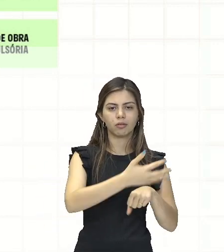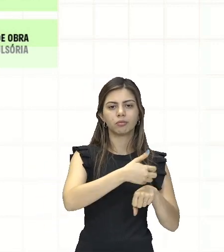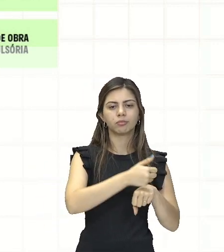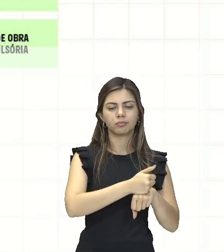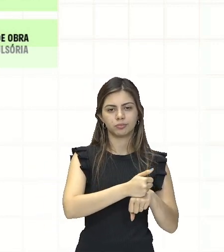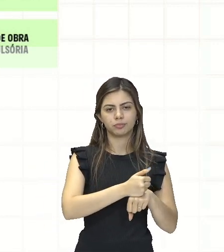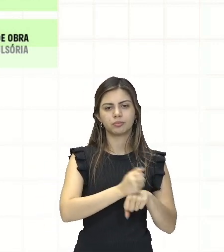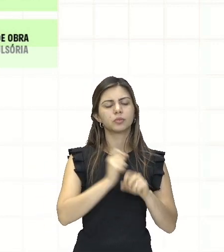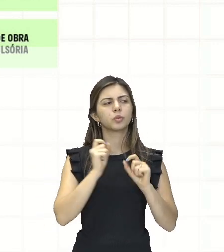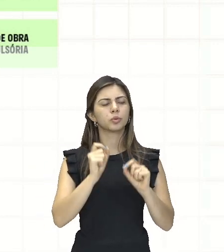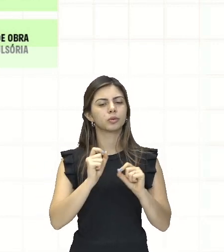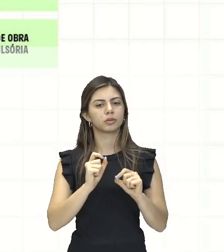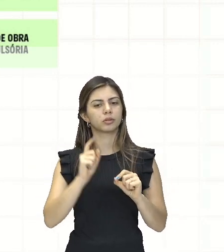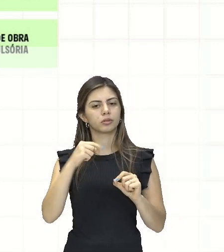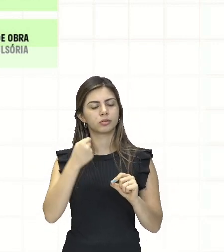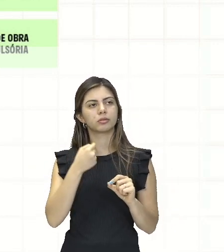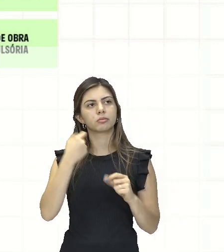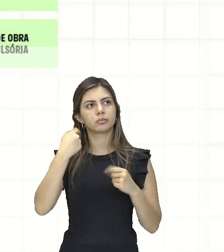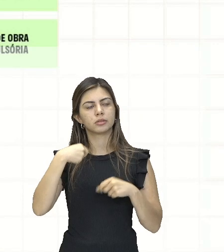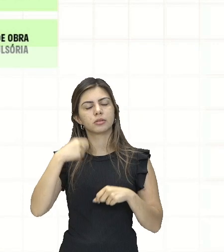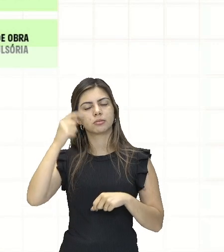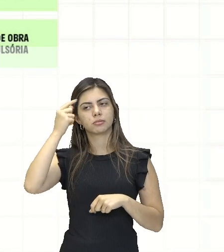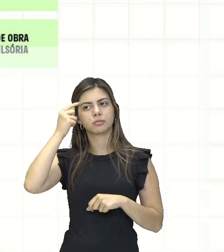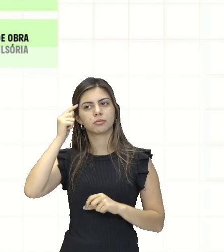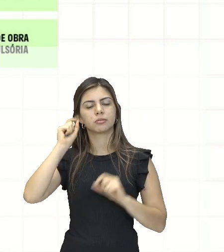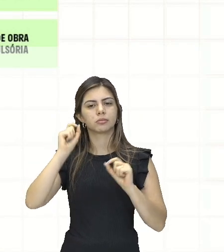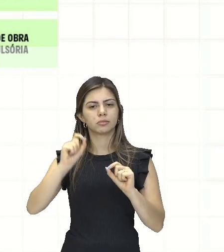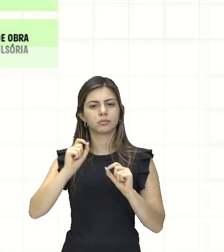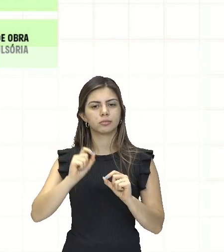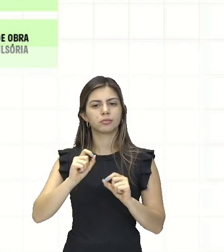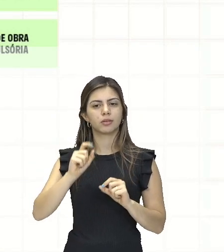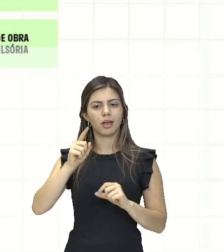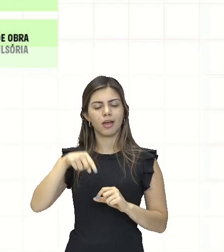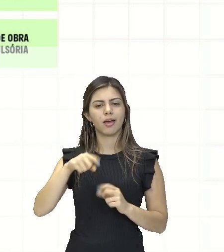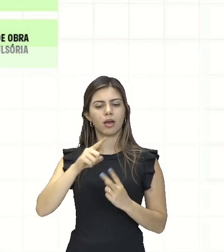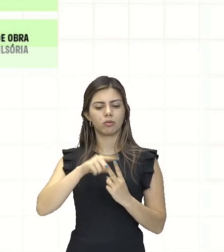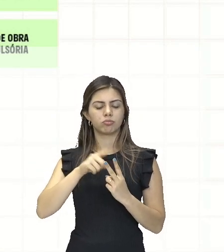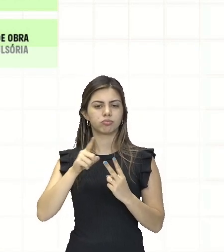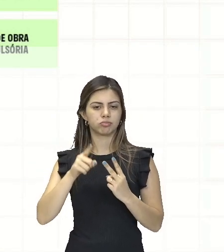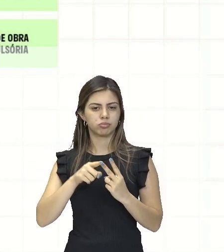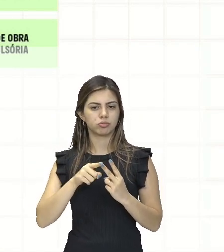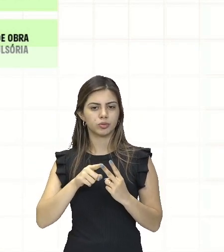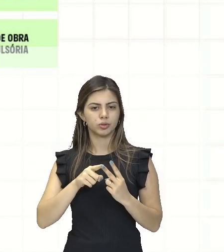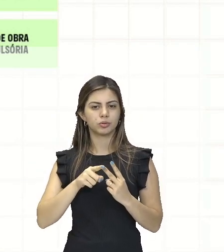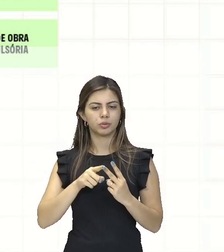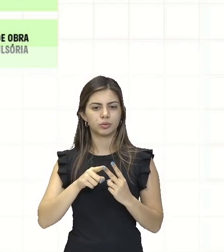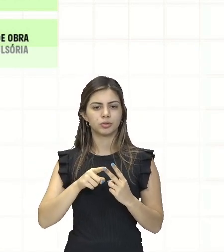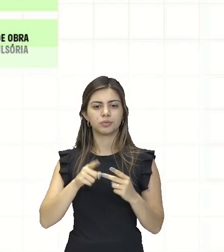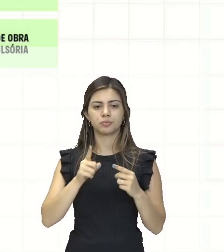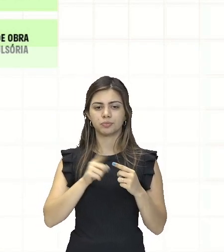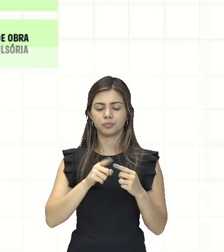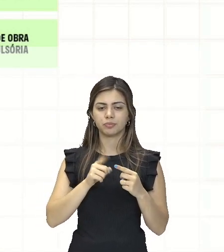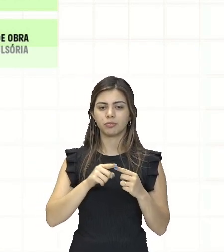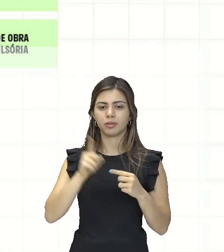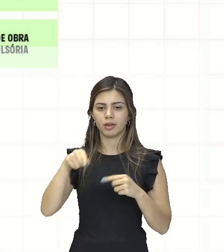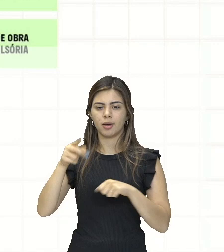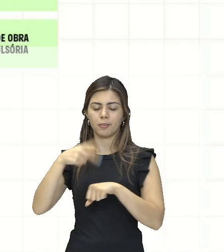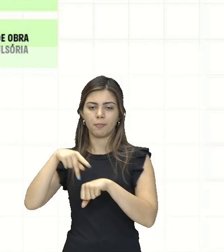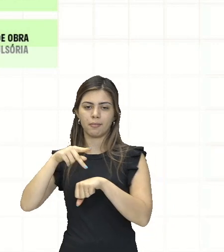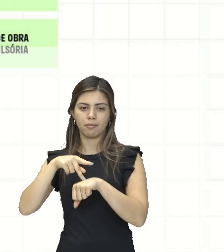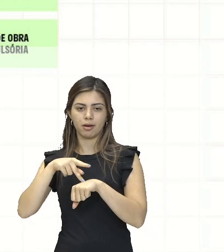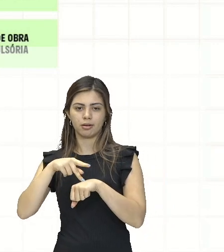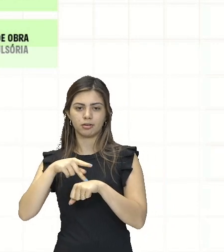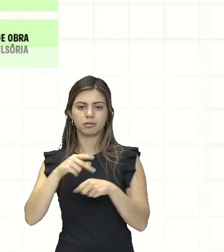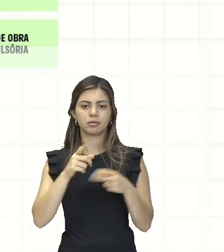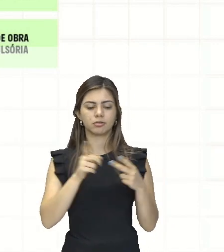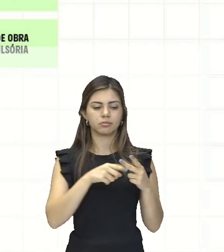Pacto Colonial, temos que ter na cabeça dois nomes principais, a metrópole e a colônia.